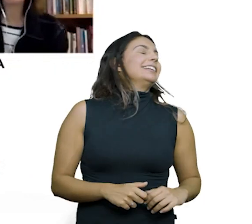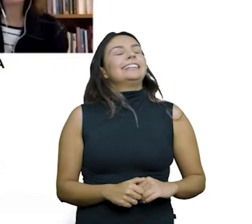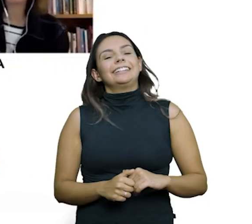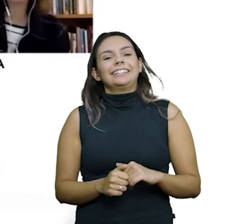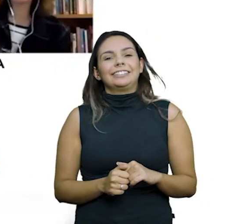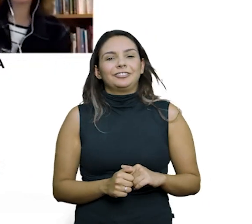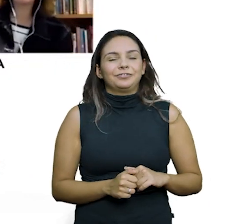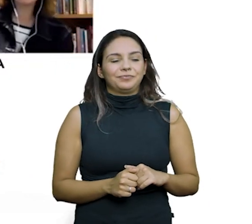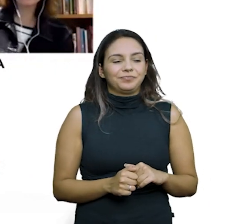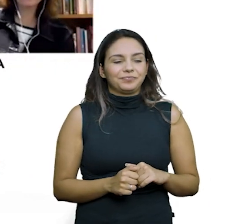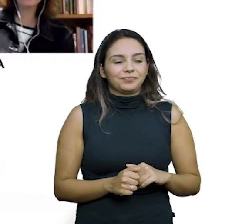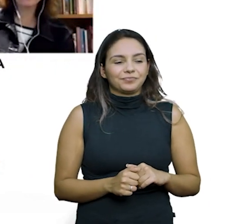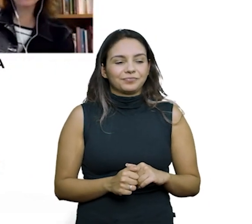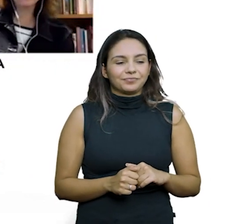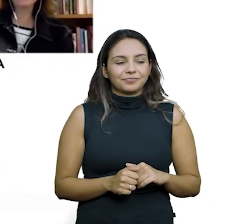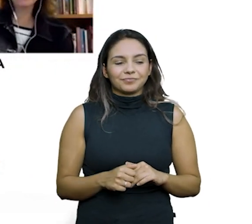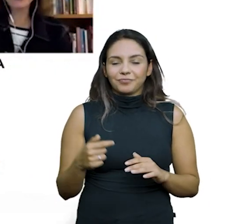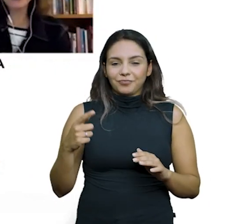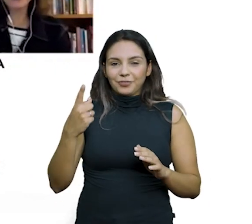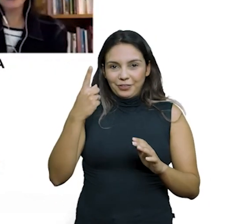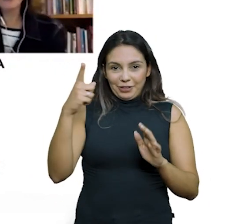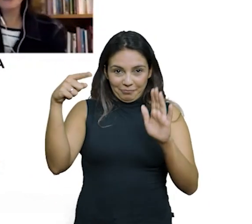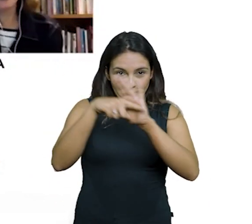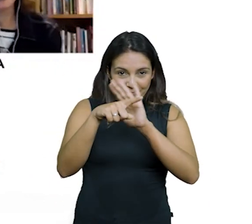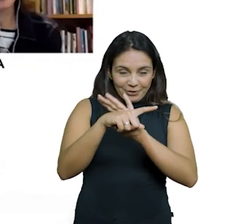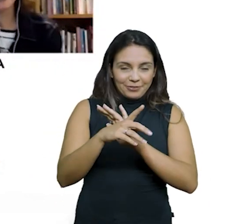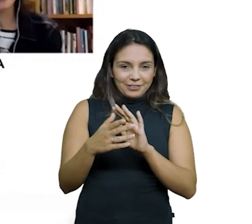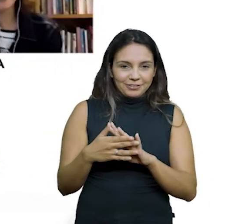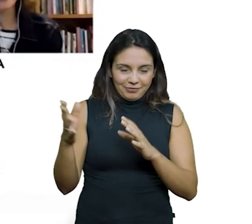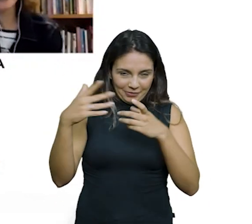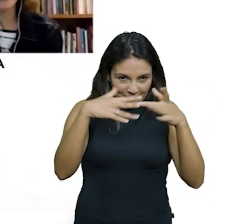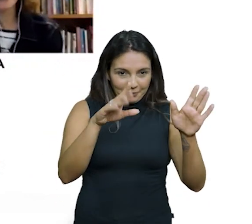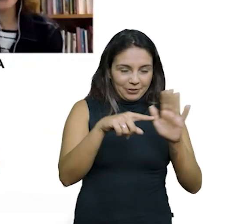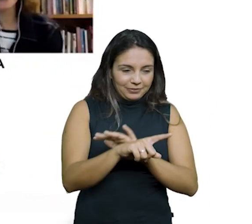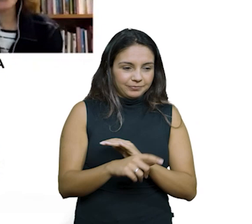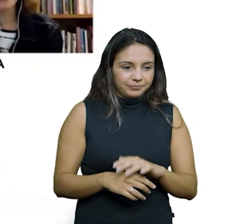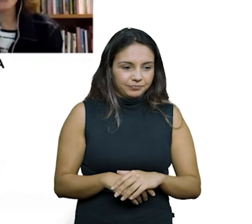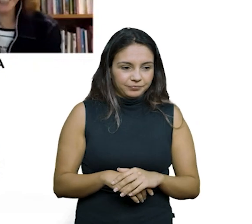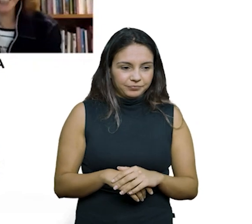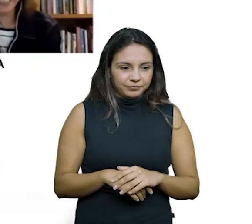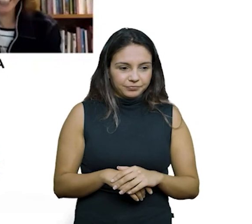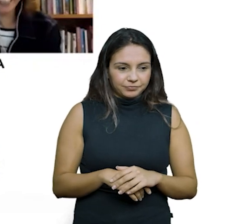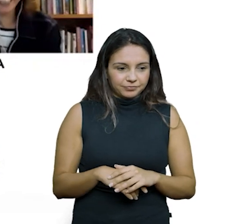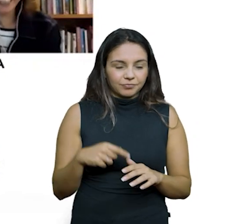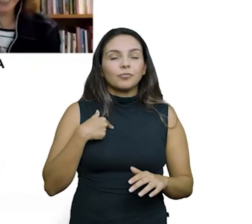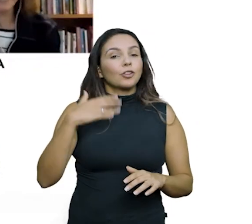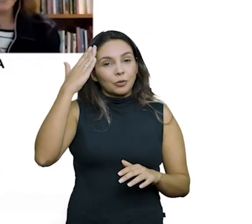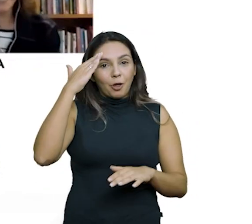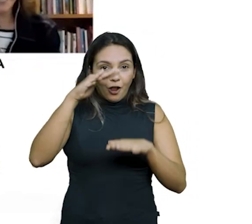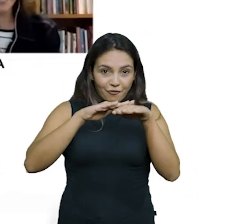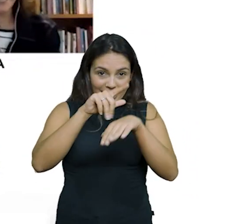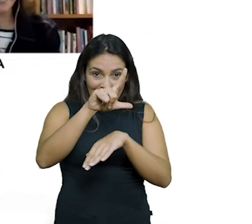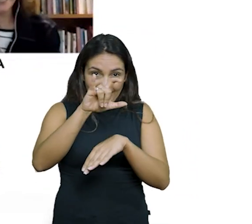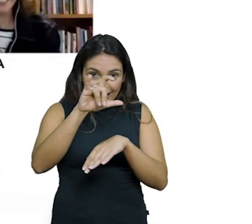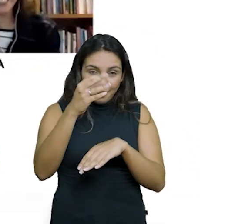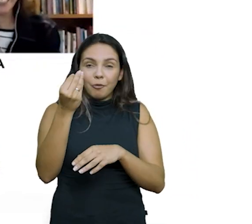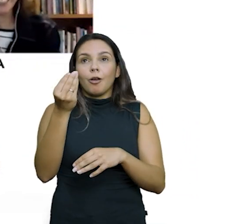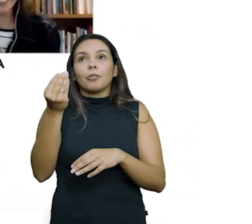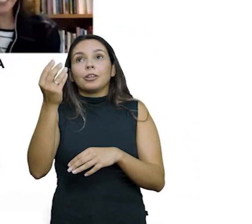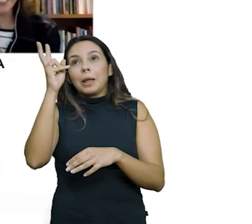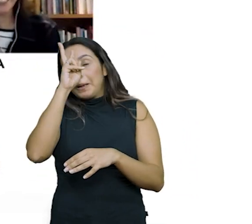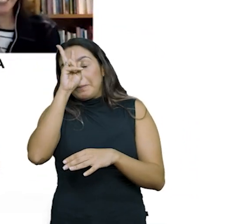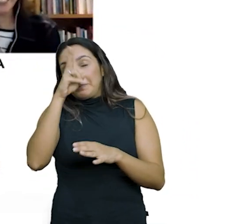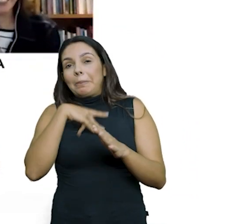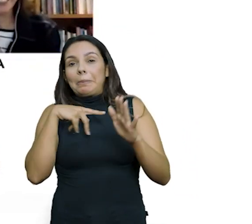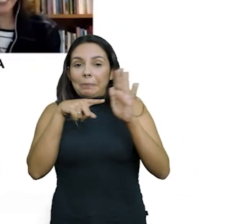é. posso fazer uma pergunta para a Leila? Rafael Afonso? trouxe um baú de pergunta. Despeja. Quando eu soube que eu ia conversar com a Leila, na hora me veio um